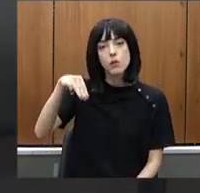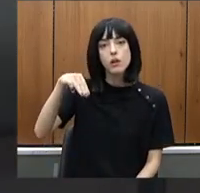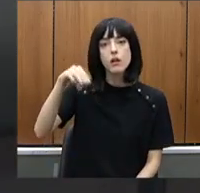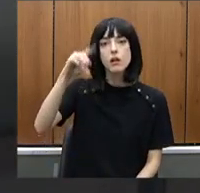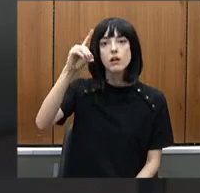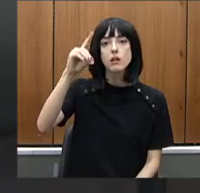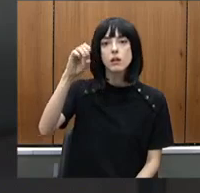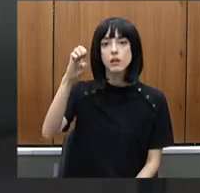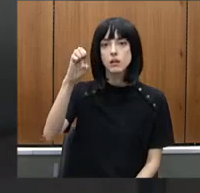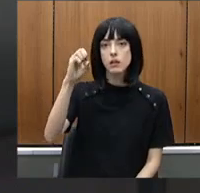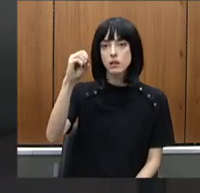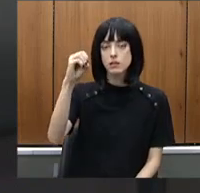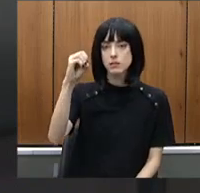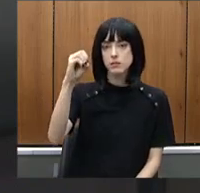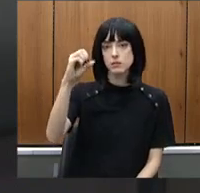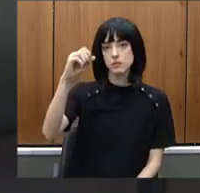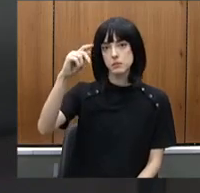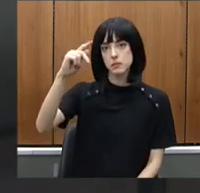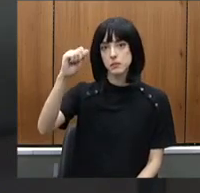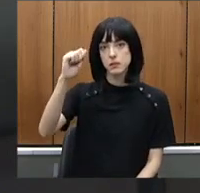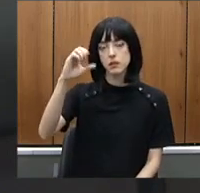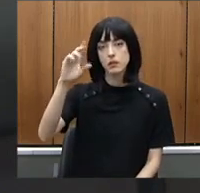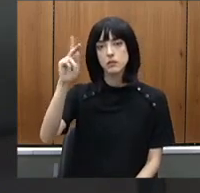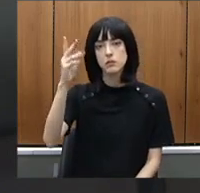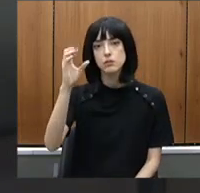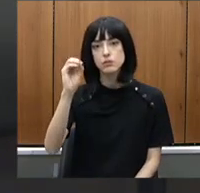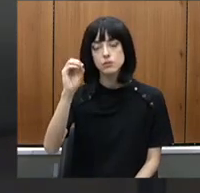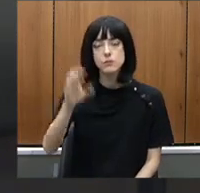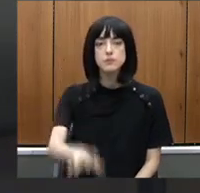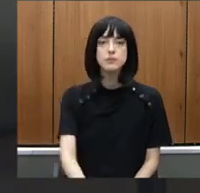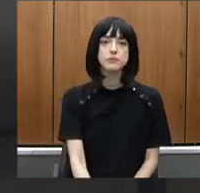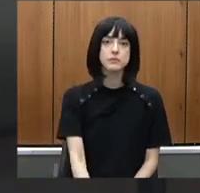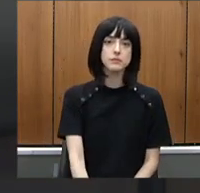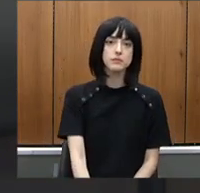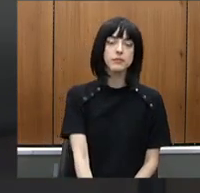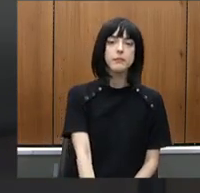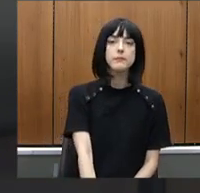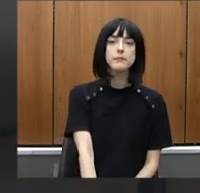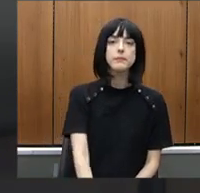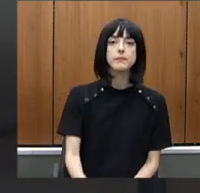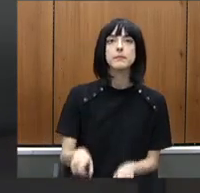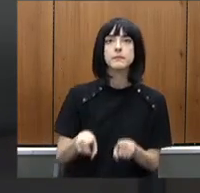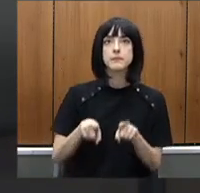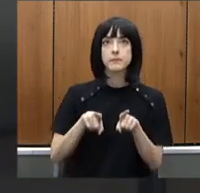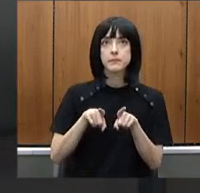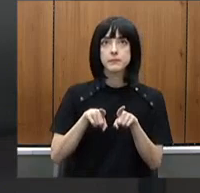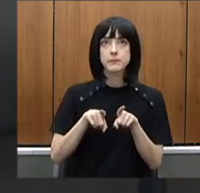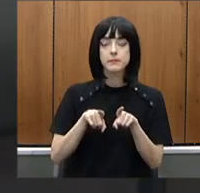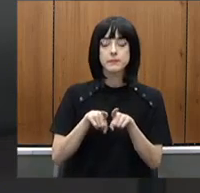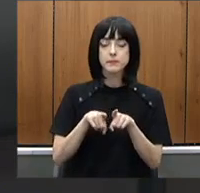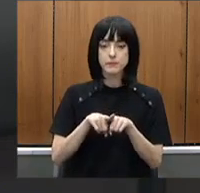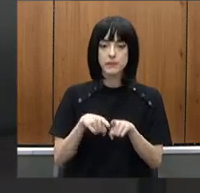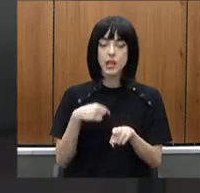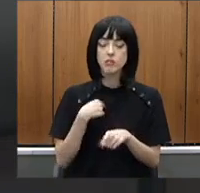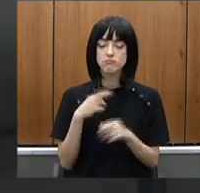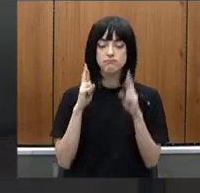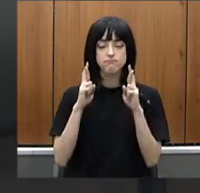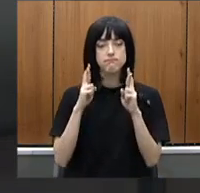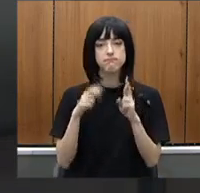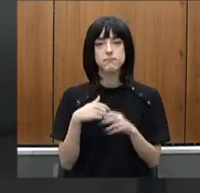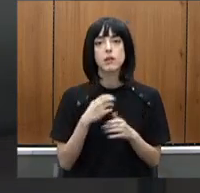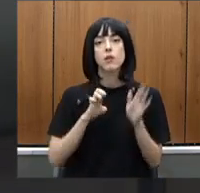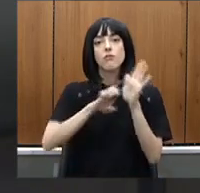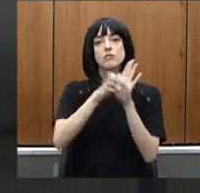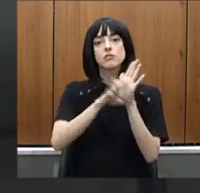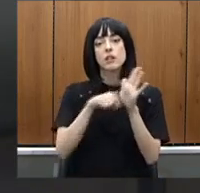se Deus quiser conseguir precisamos ainda avançar agora esse final de ano ainda questão do edital Marcos